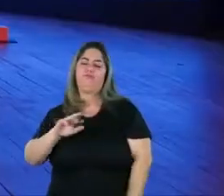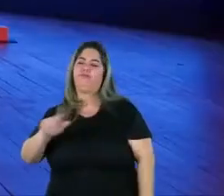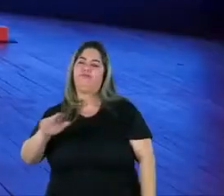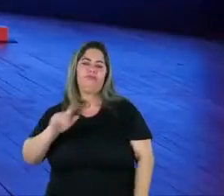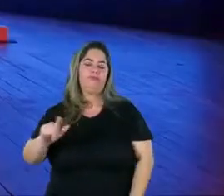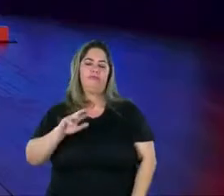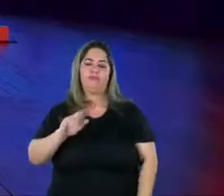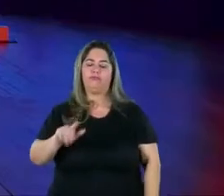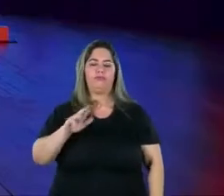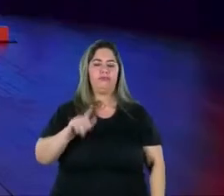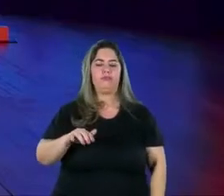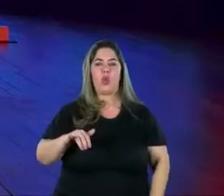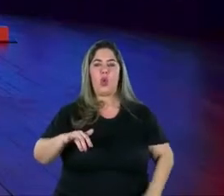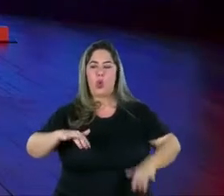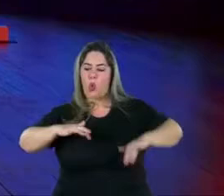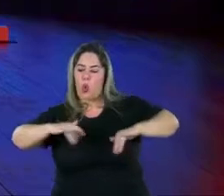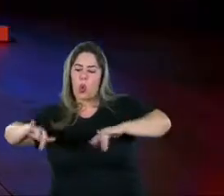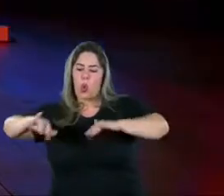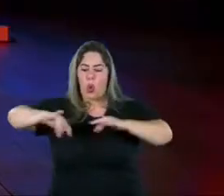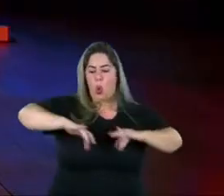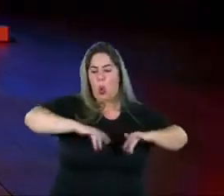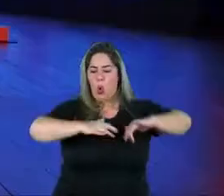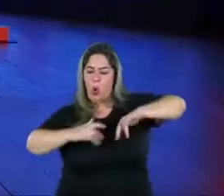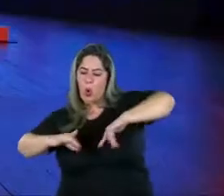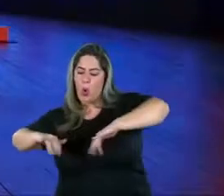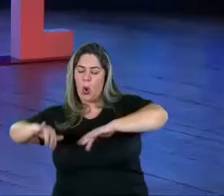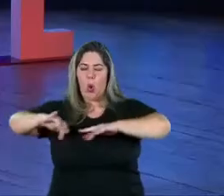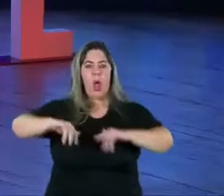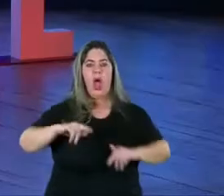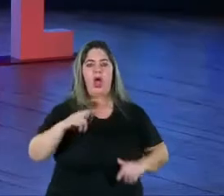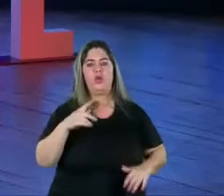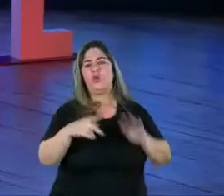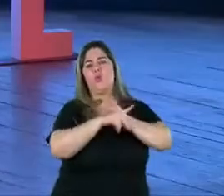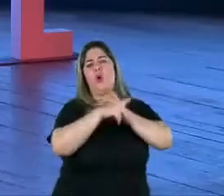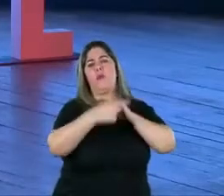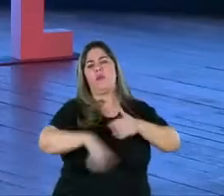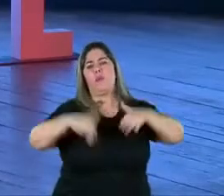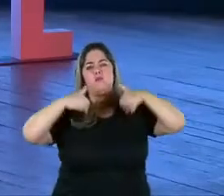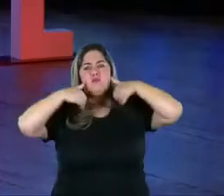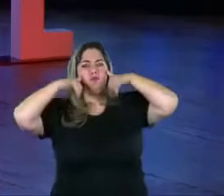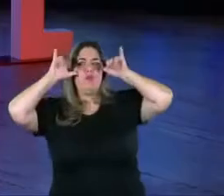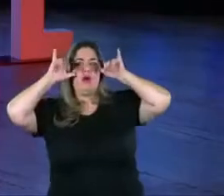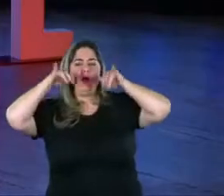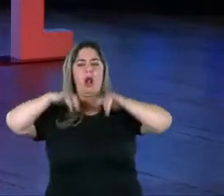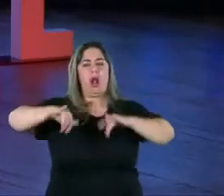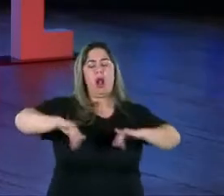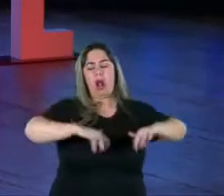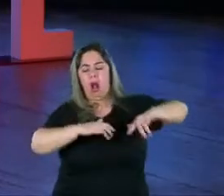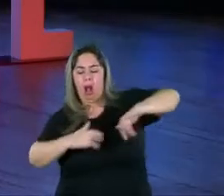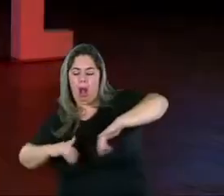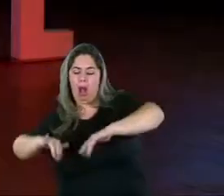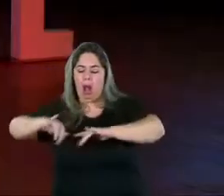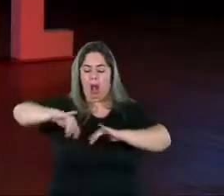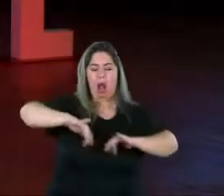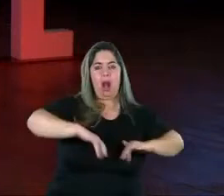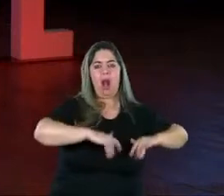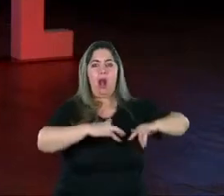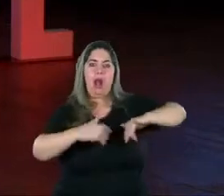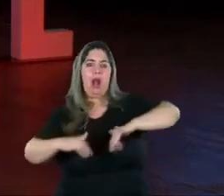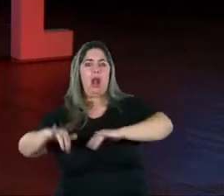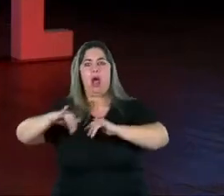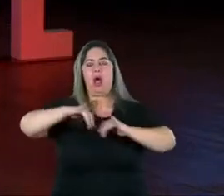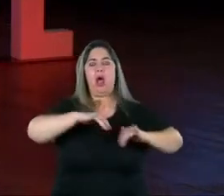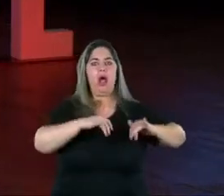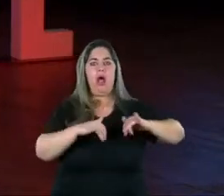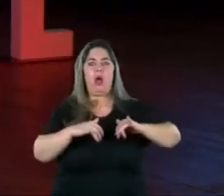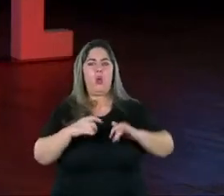é do boi o bumba, meu boi. Não é do boi o bumba, meu boi. Não é do boi o bumba, meu boi. Quase nada do boi